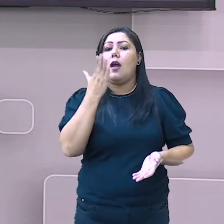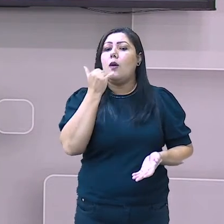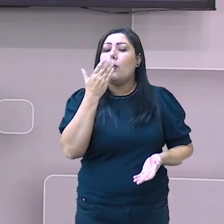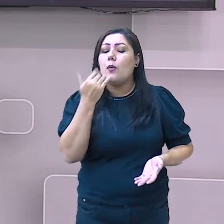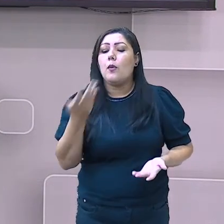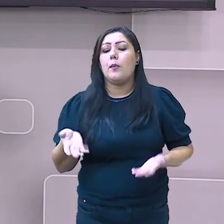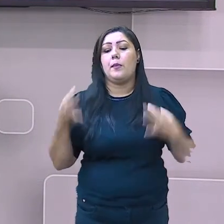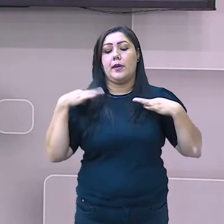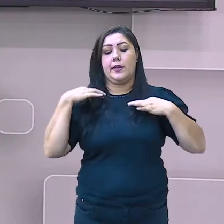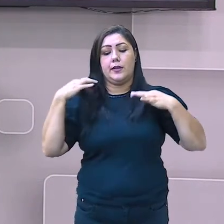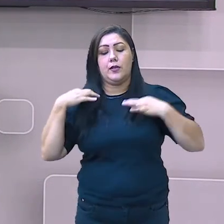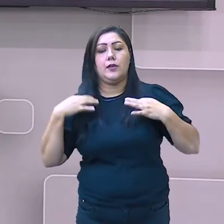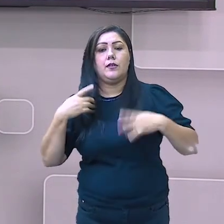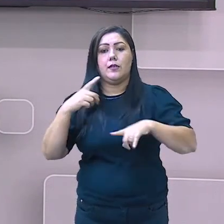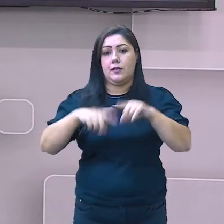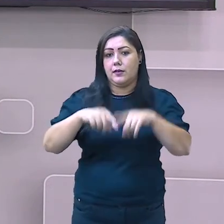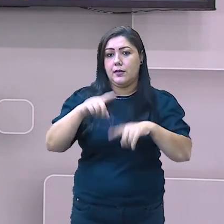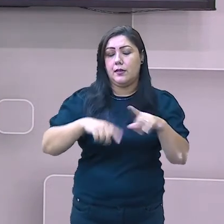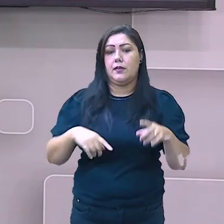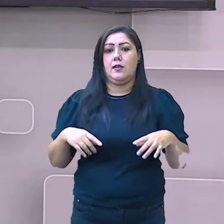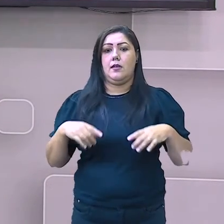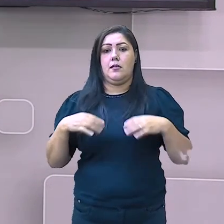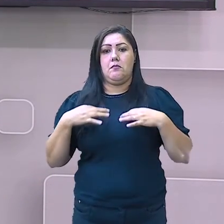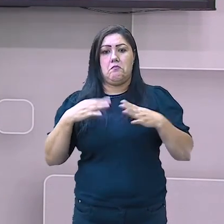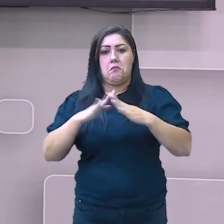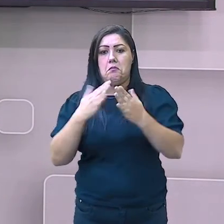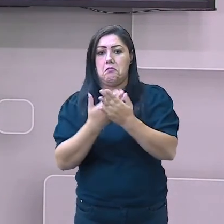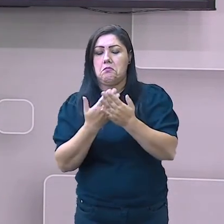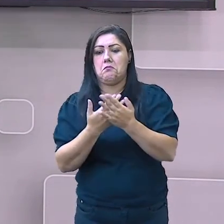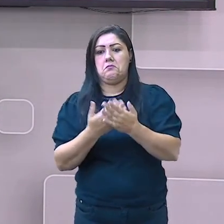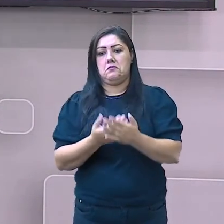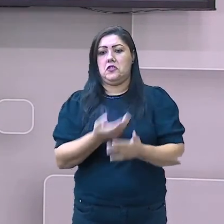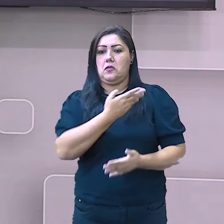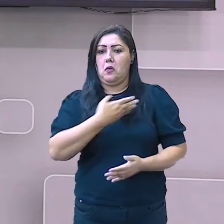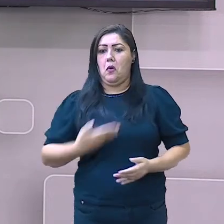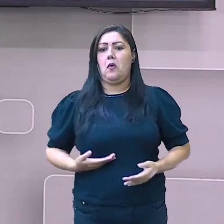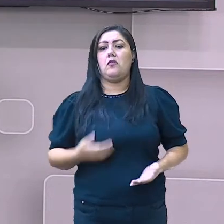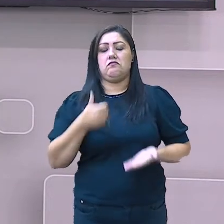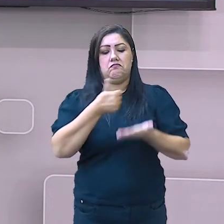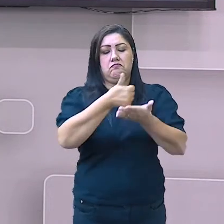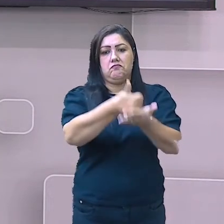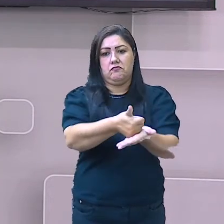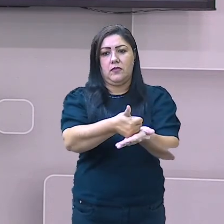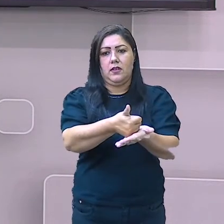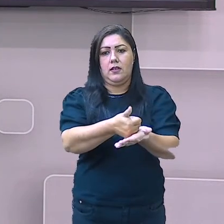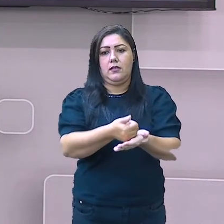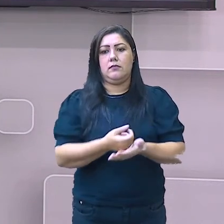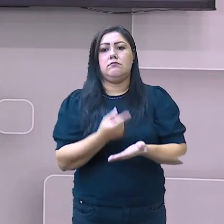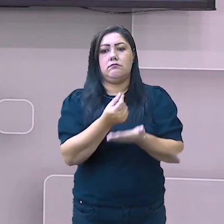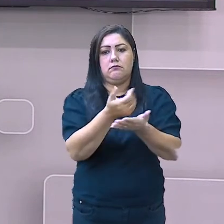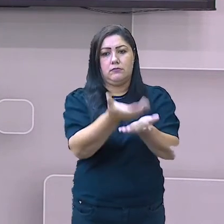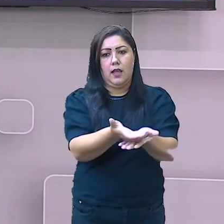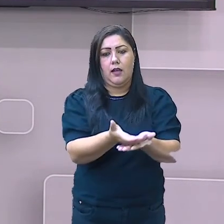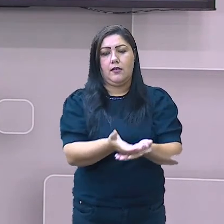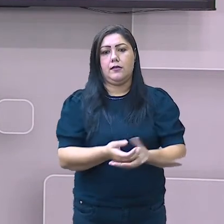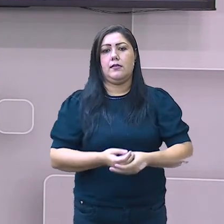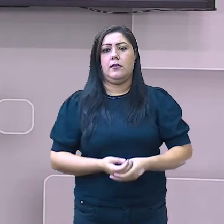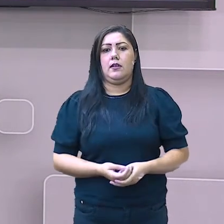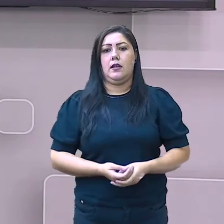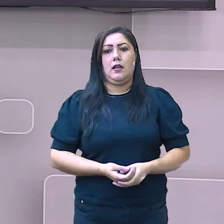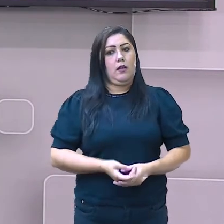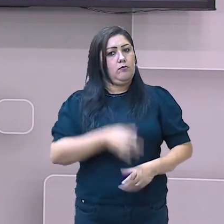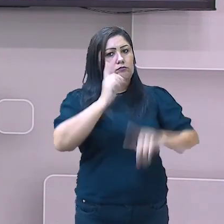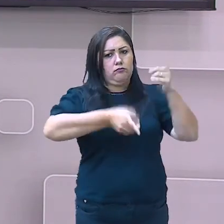os materiais escolares às custas do Estado. Ok, até aí, beleza, mas lembrando que sem doutrina,